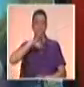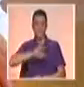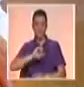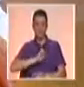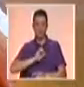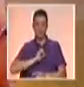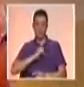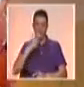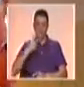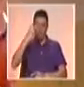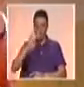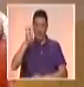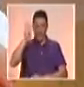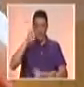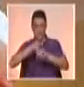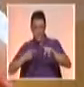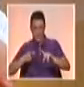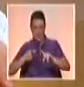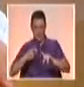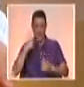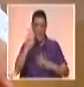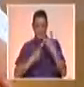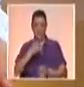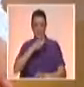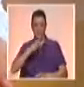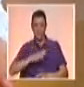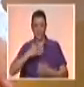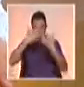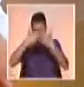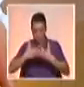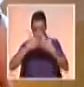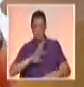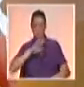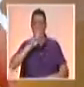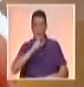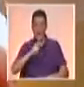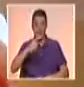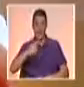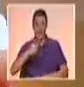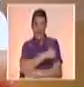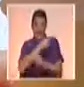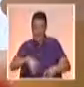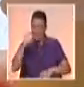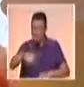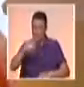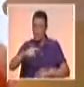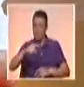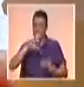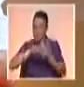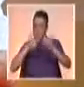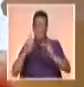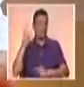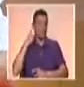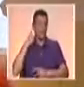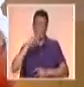foi ao fim de 2 anos e meio, o único médico otorrino que disse: nunca se duvida de uma mãe. Quando uma mãe diz que a criança tem algum problema auditivo, deve